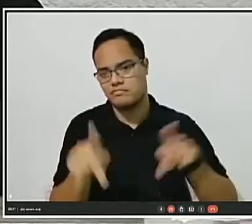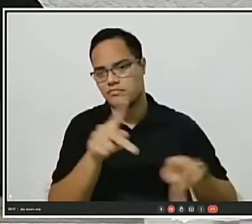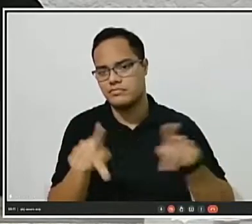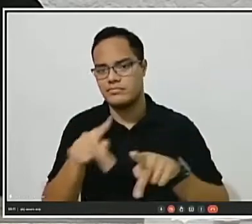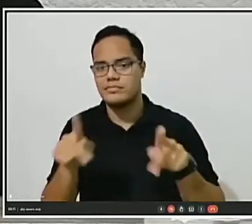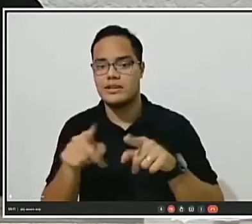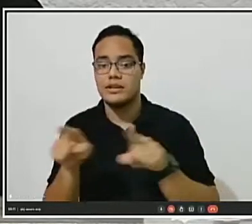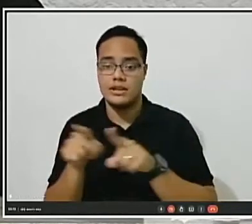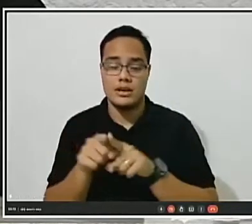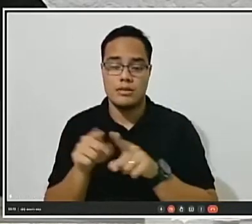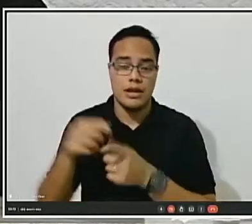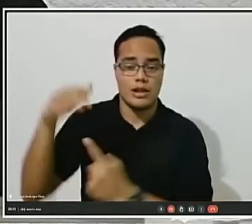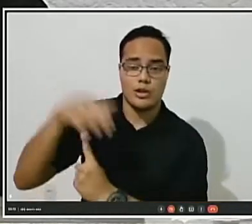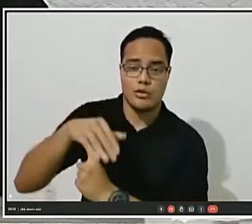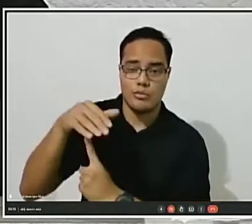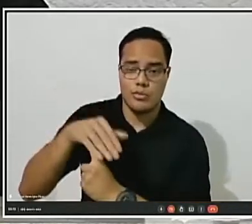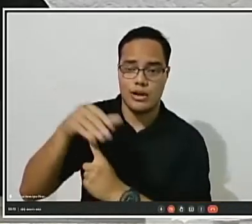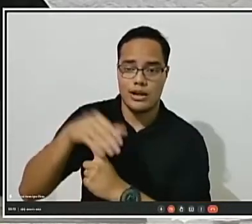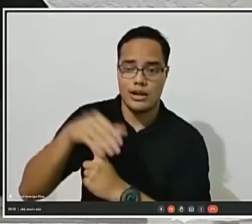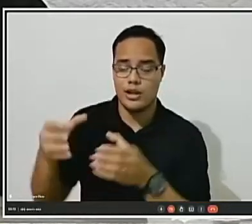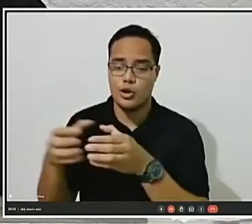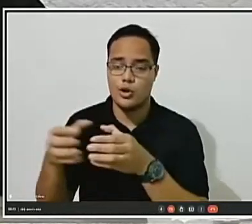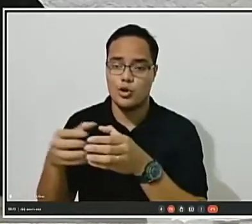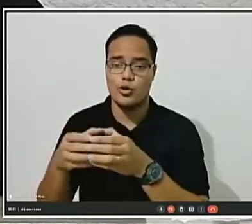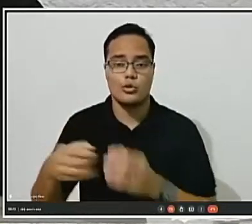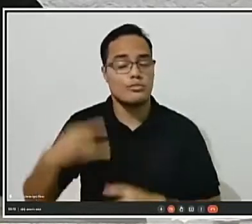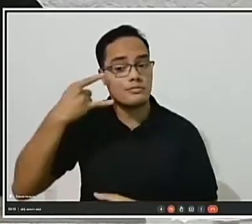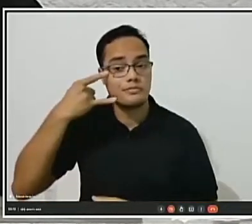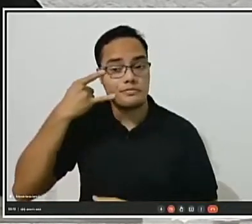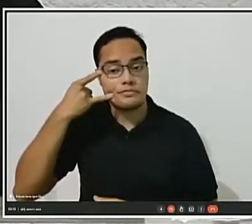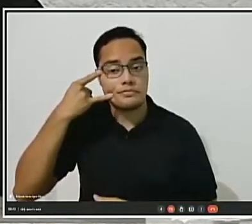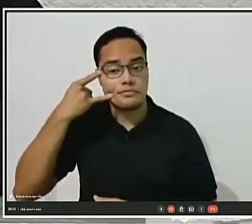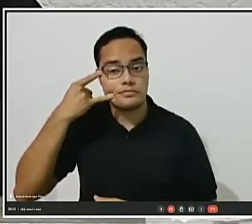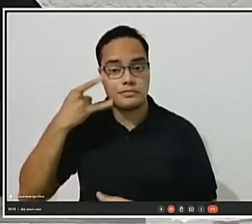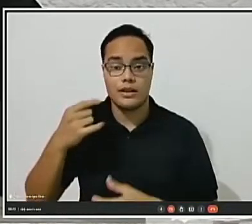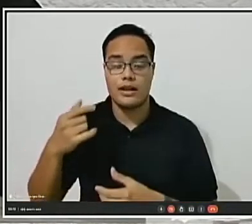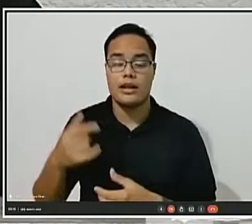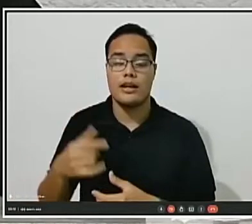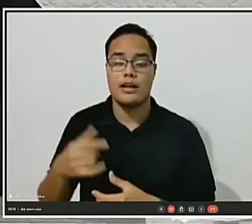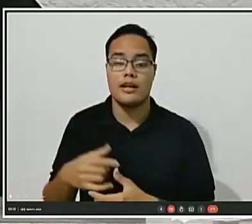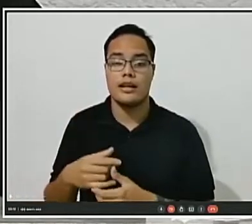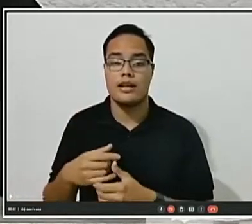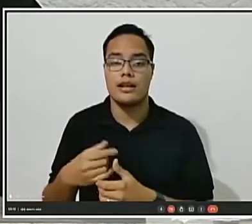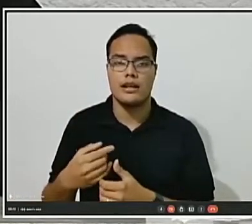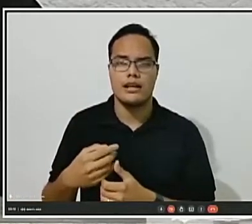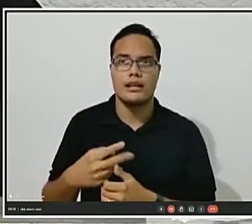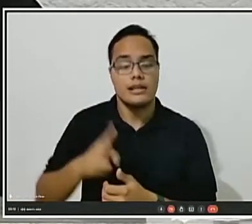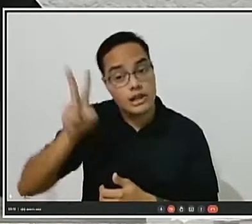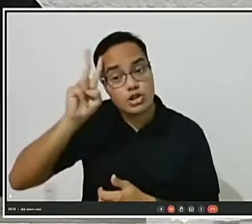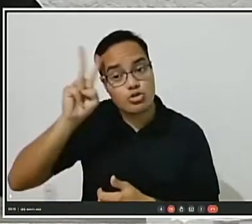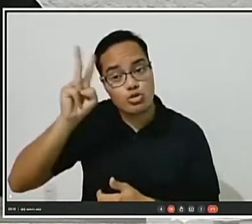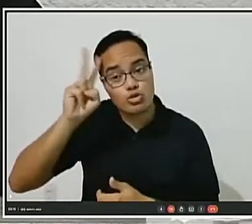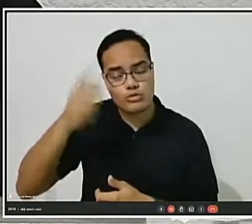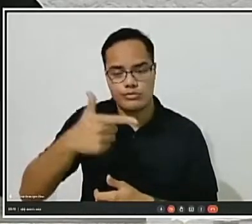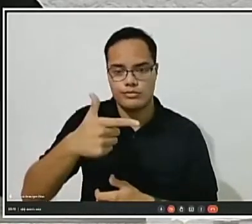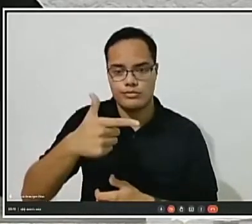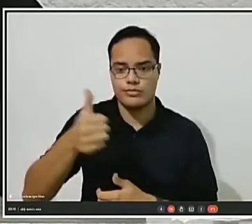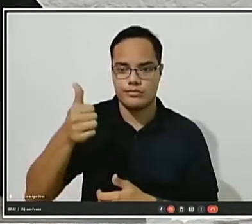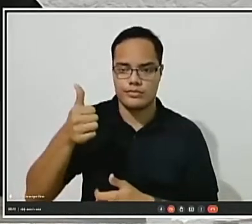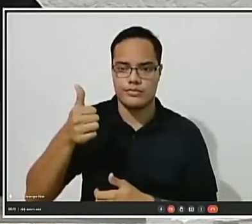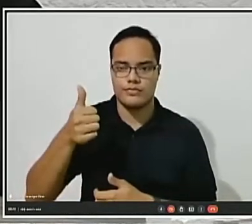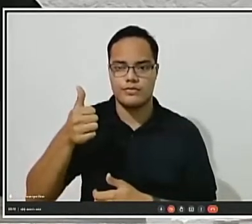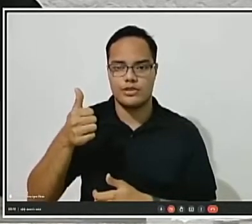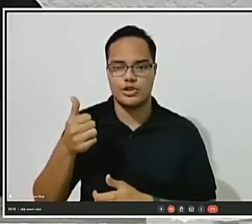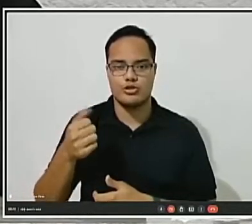das Associações de Síndrome de Down. Nesta segunda-feira, 21, é celebrado o Dia Internacional da Síndrome de Down.